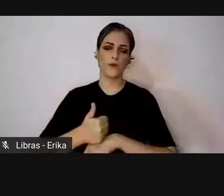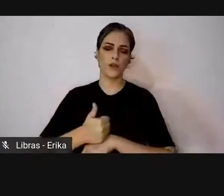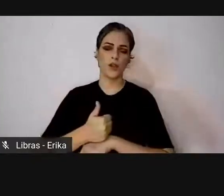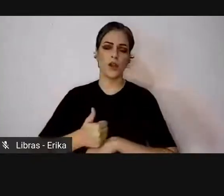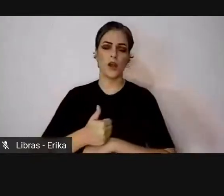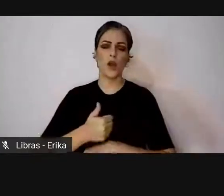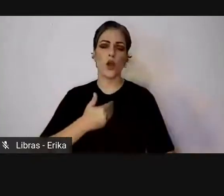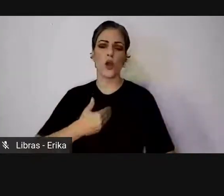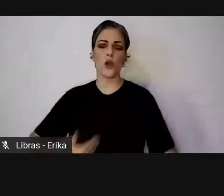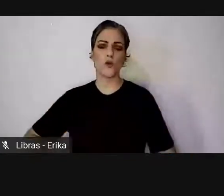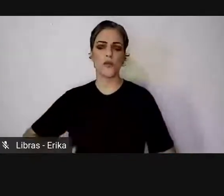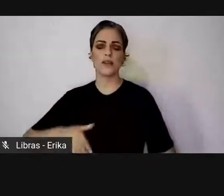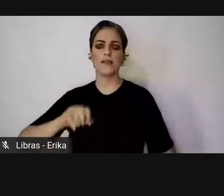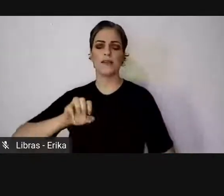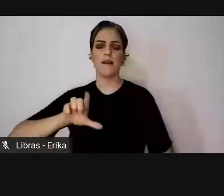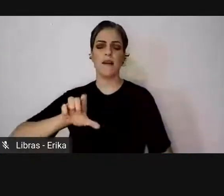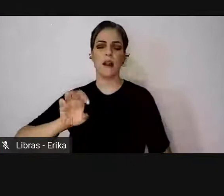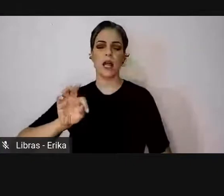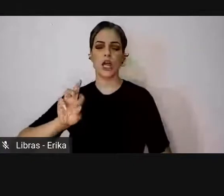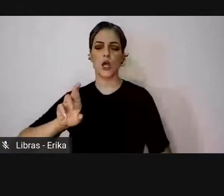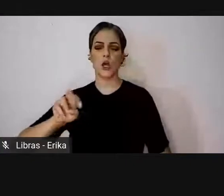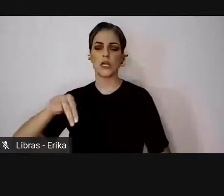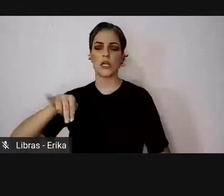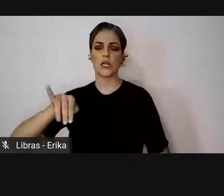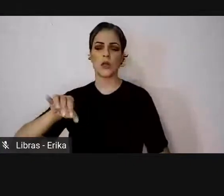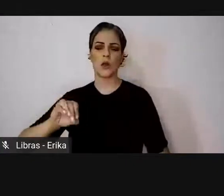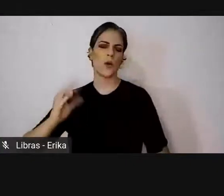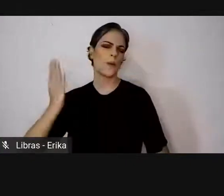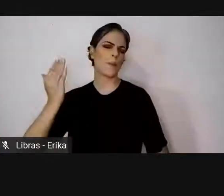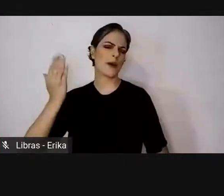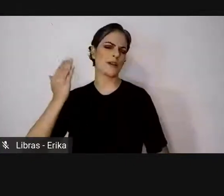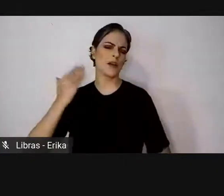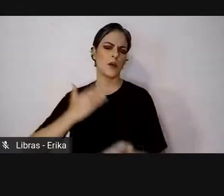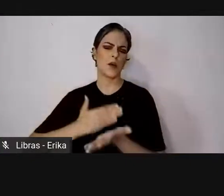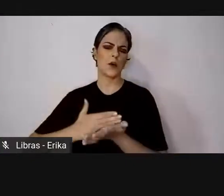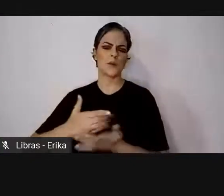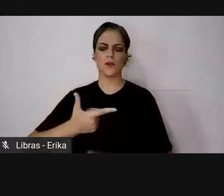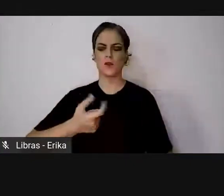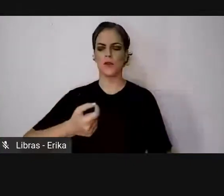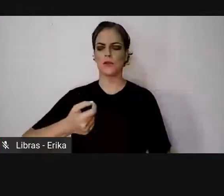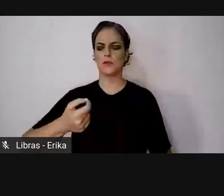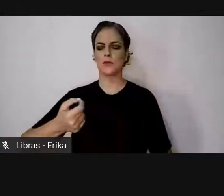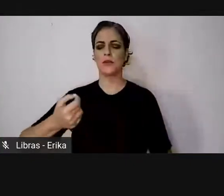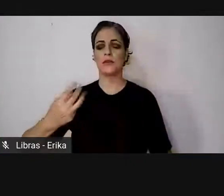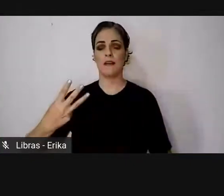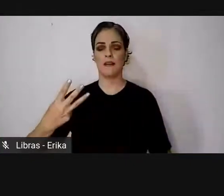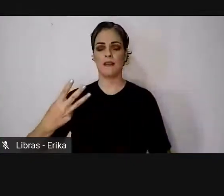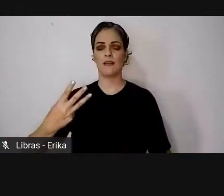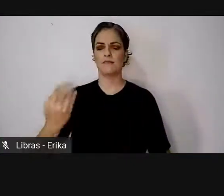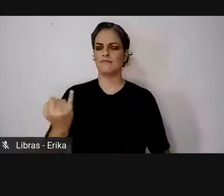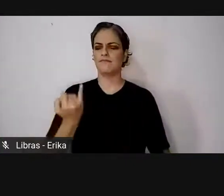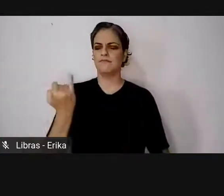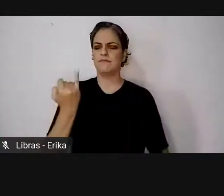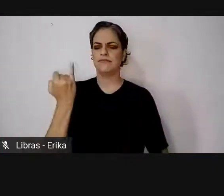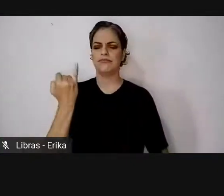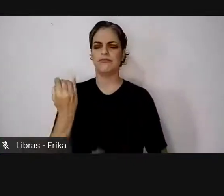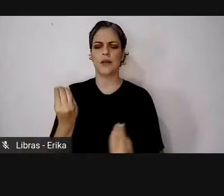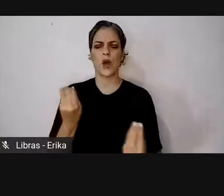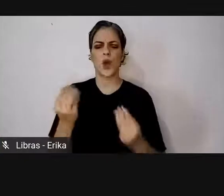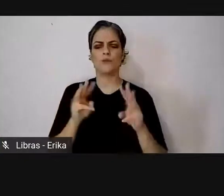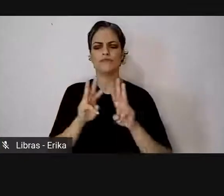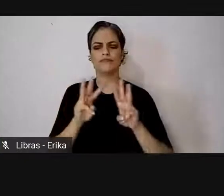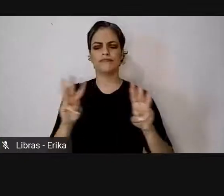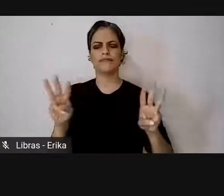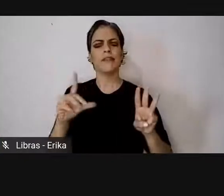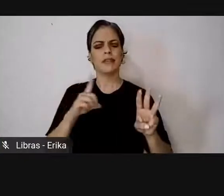gente falava muito, lá para 2003, sobre os serviços prestados online pelos governos, então eu tive a oportunidade de,